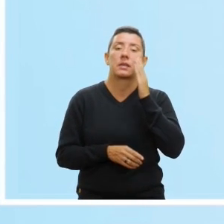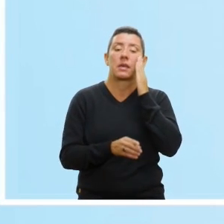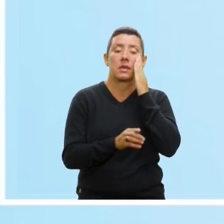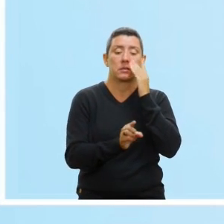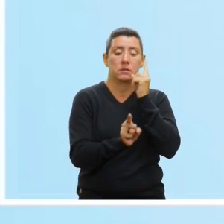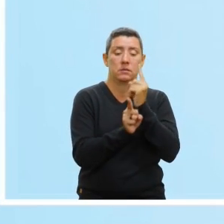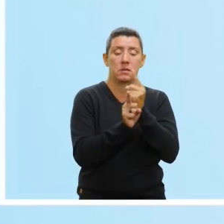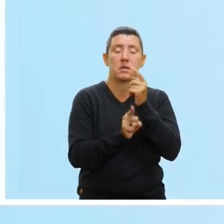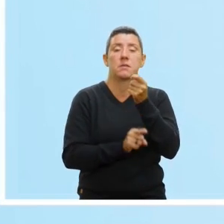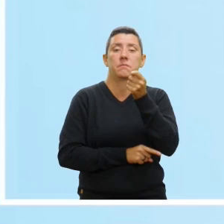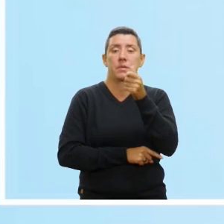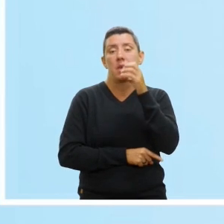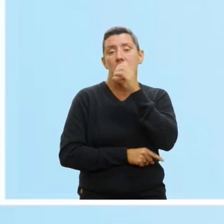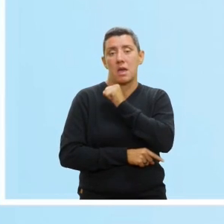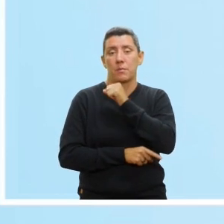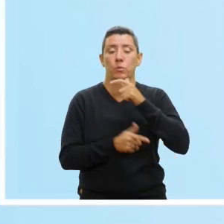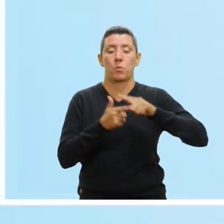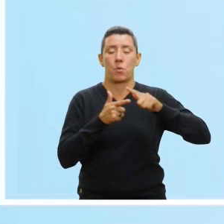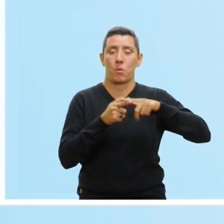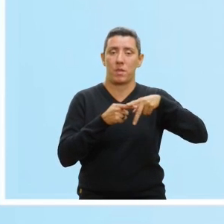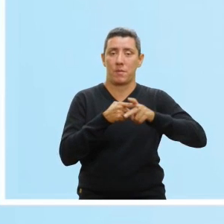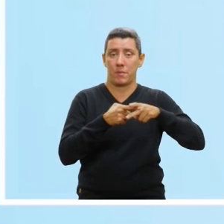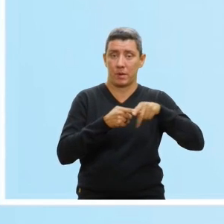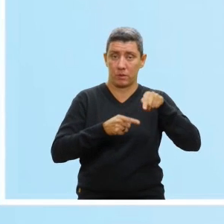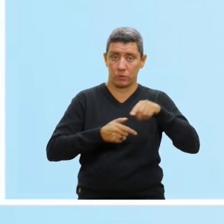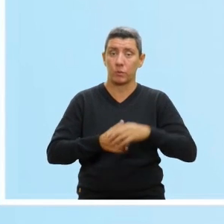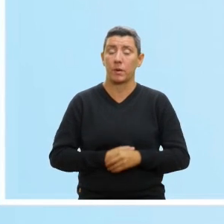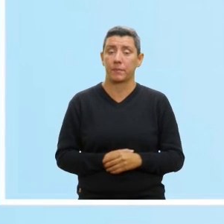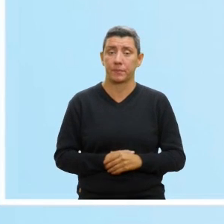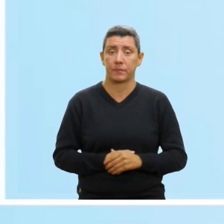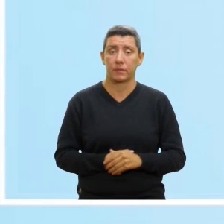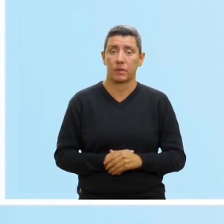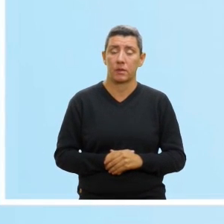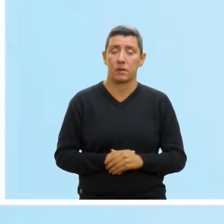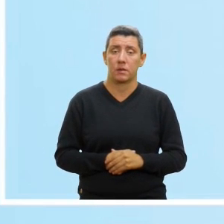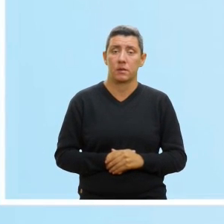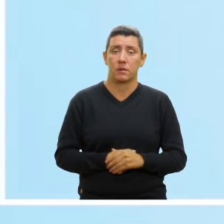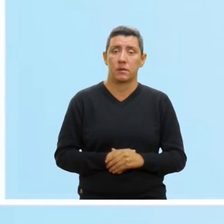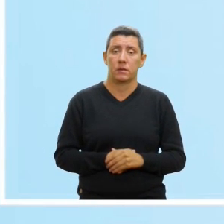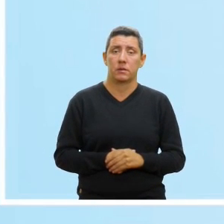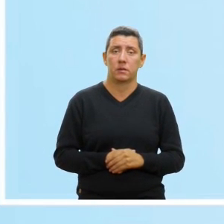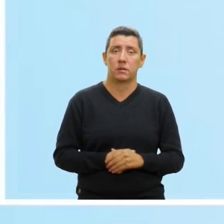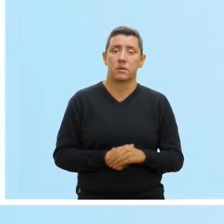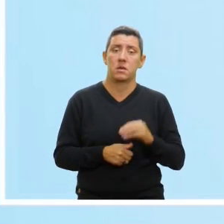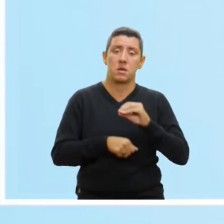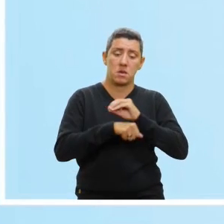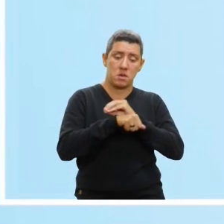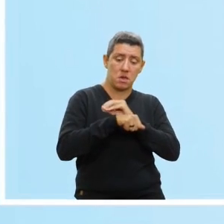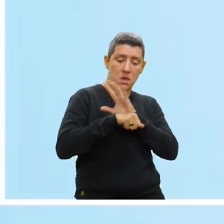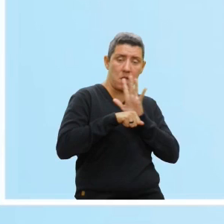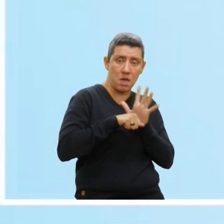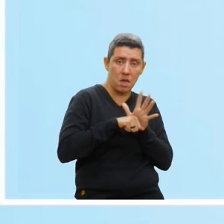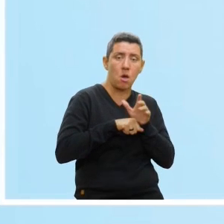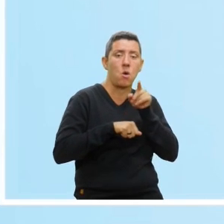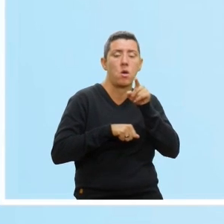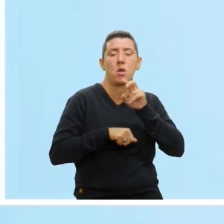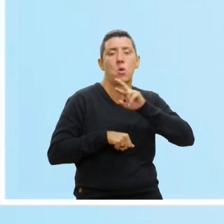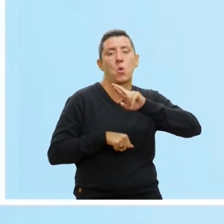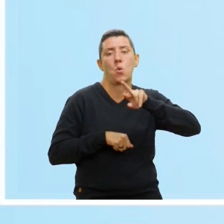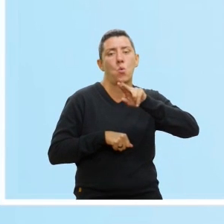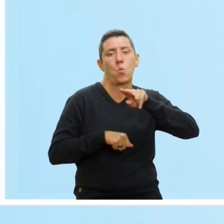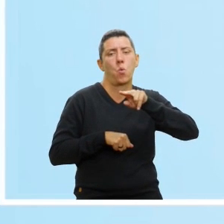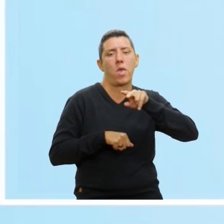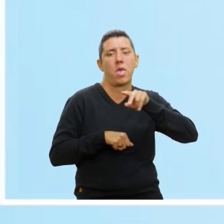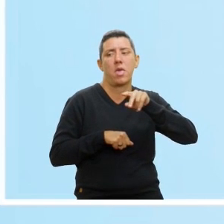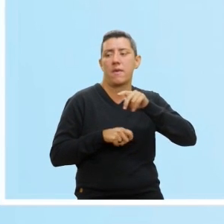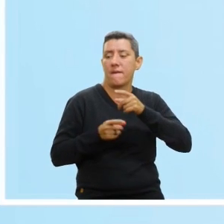houve na fibra ótica, tá? E aqui na Huawei não é um equipamento adicional, tá? Como acontece com outros